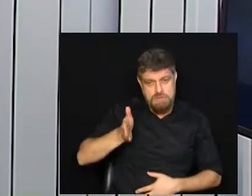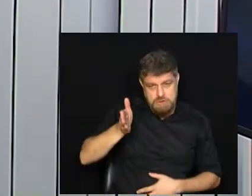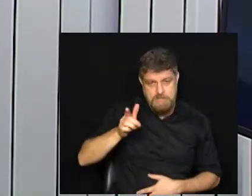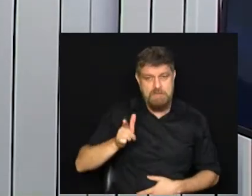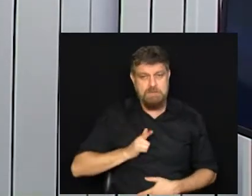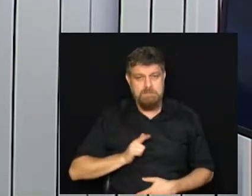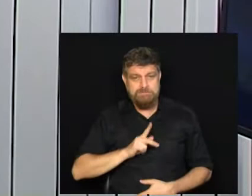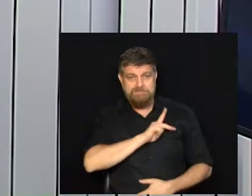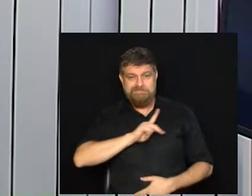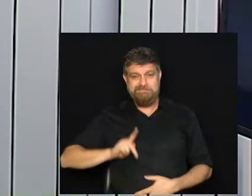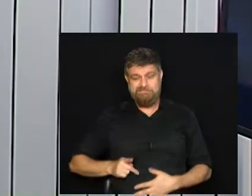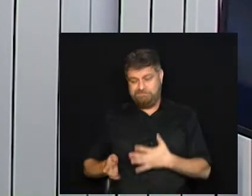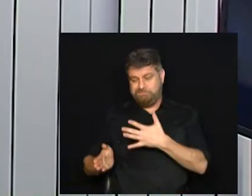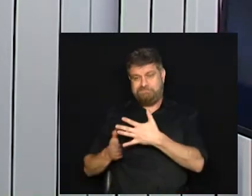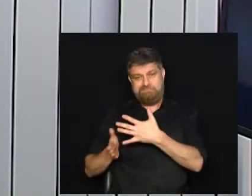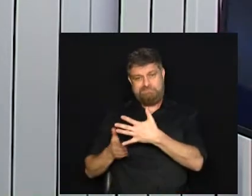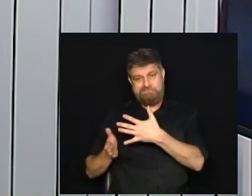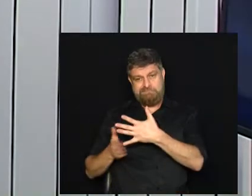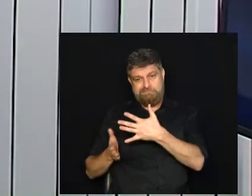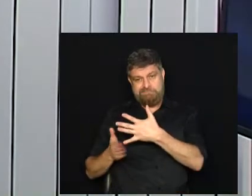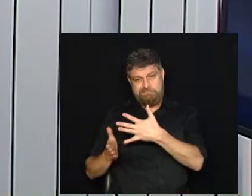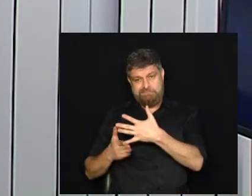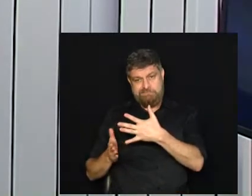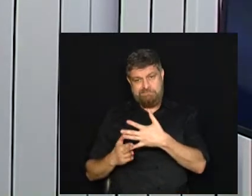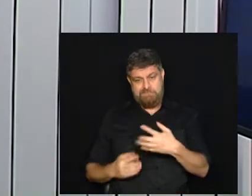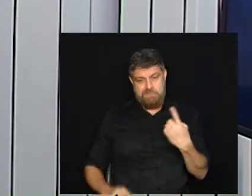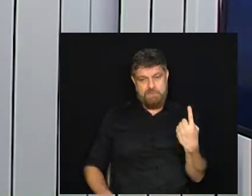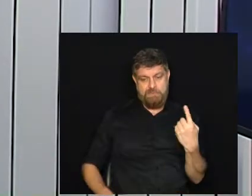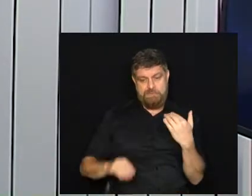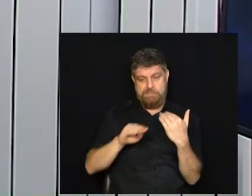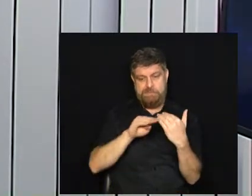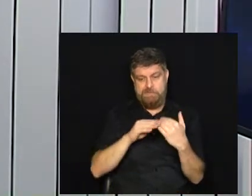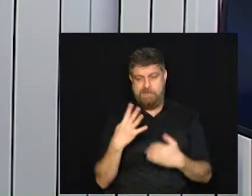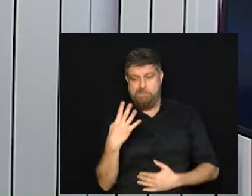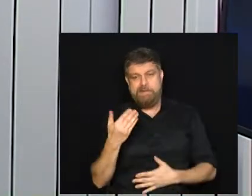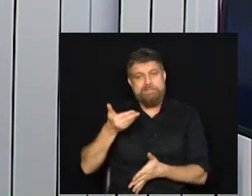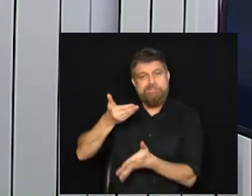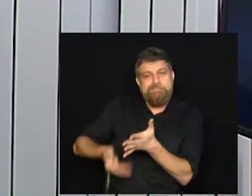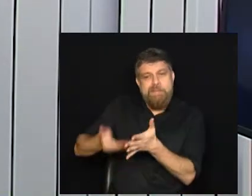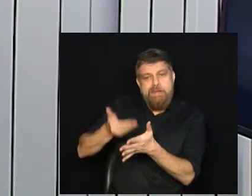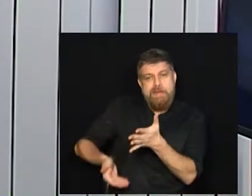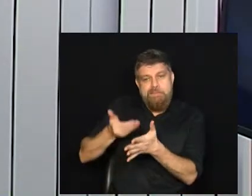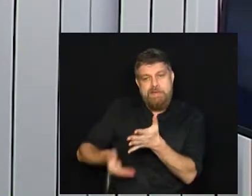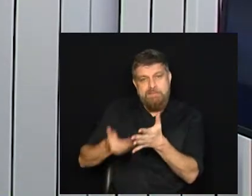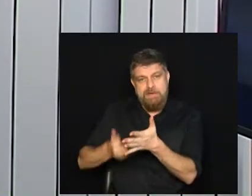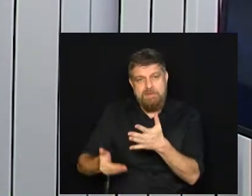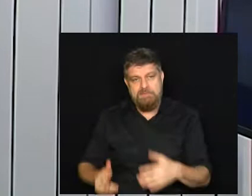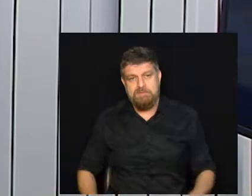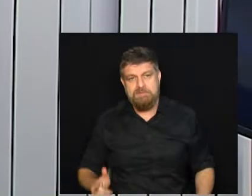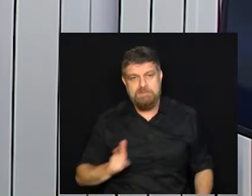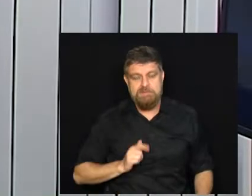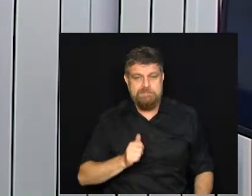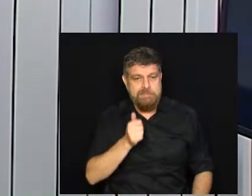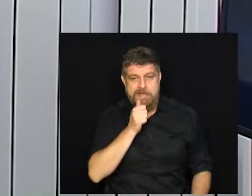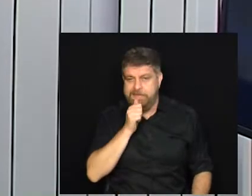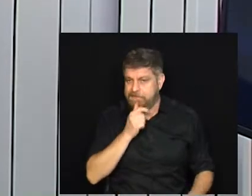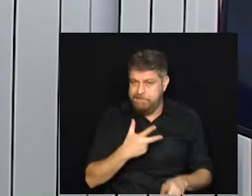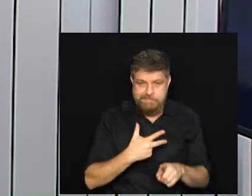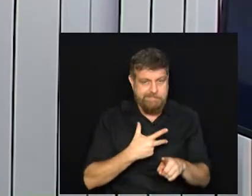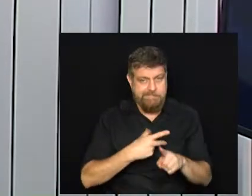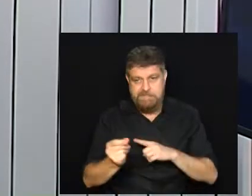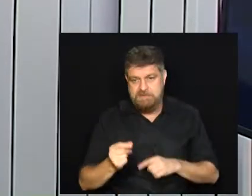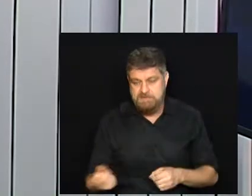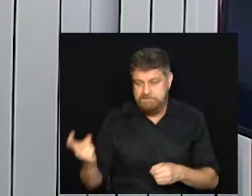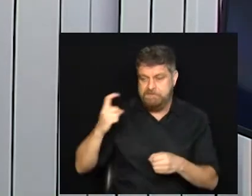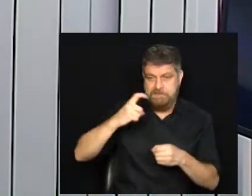está na lanterna da competição, 1 empate e 4 derrotas. Gilson Kleina ainda não venceu neste